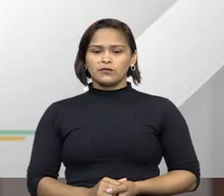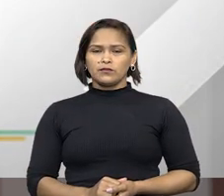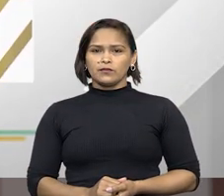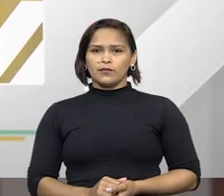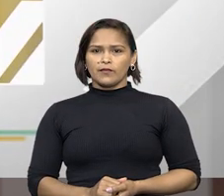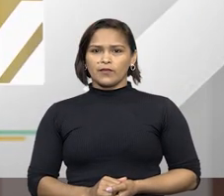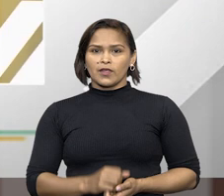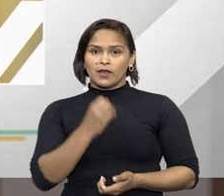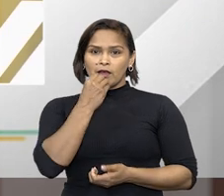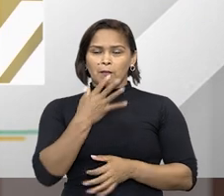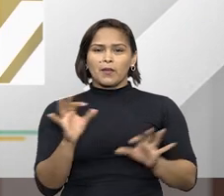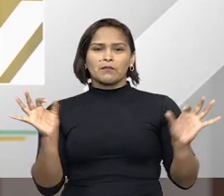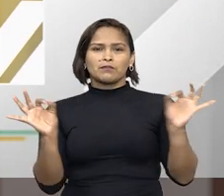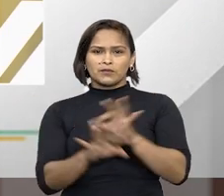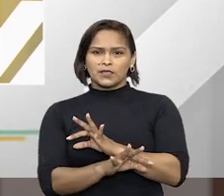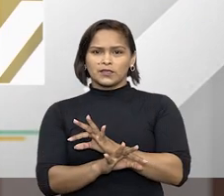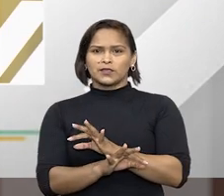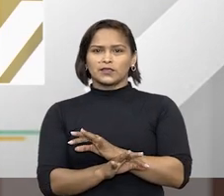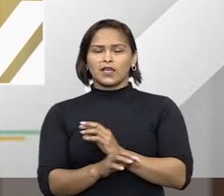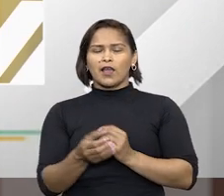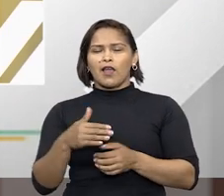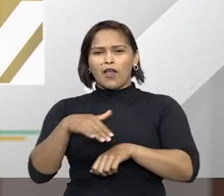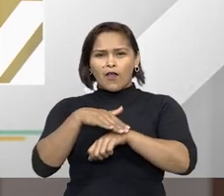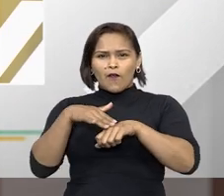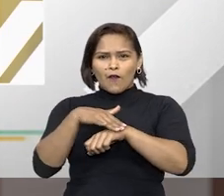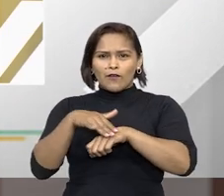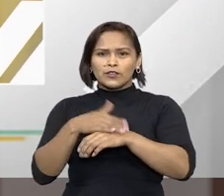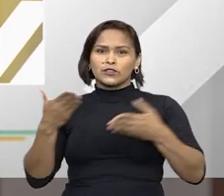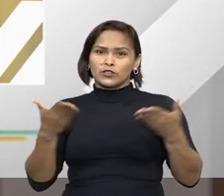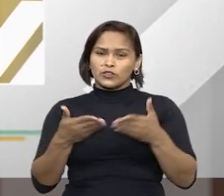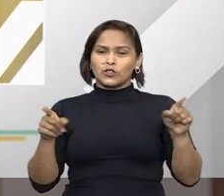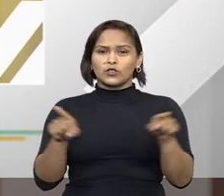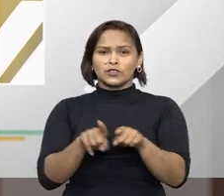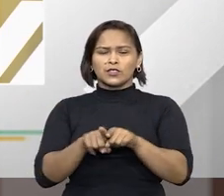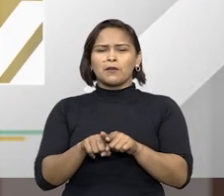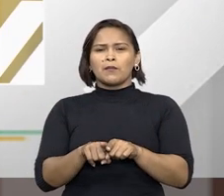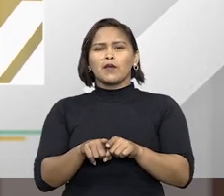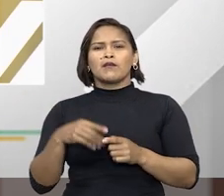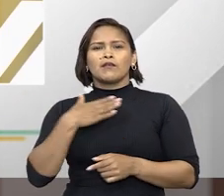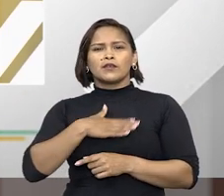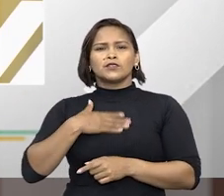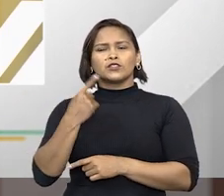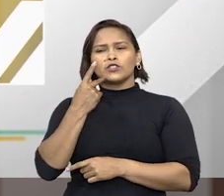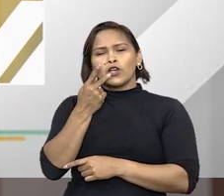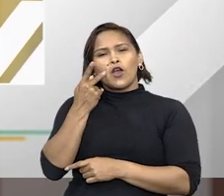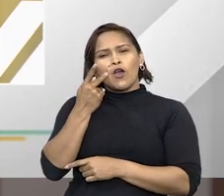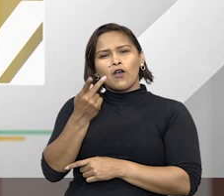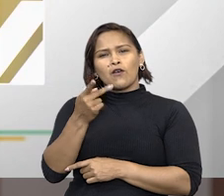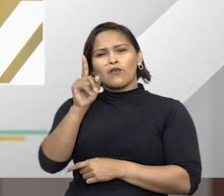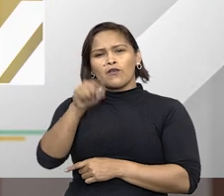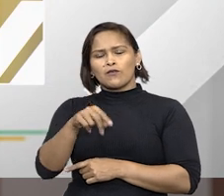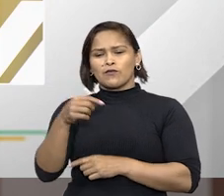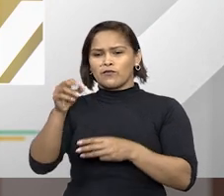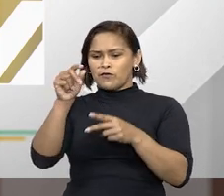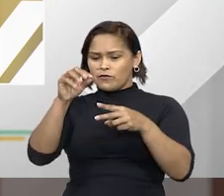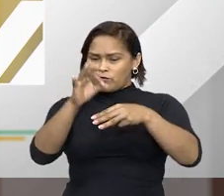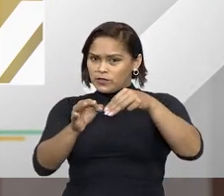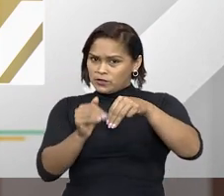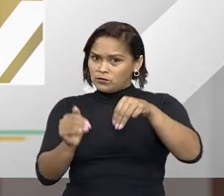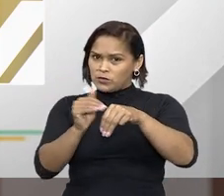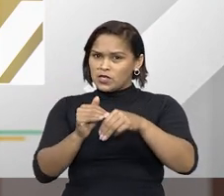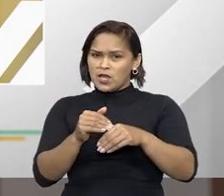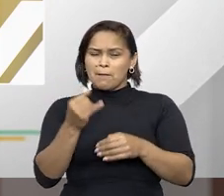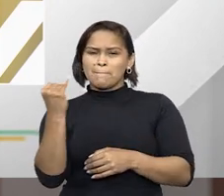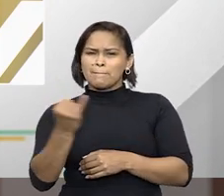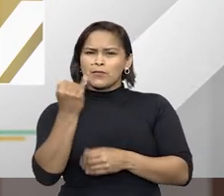Bem, para encerrarmos essa nossa conversa de hoje, eu também gostaria de ouvir de ambos qual a importância de fazer parte